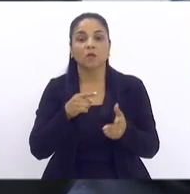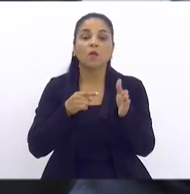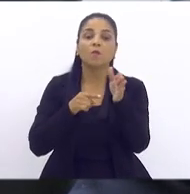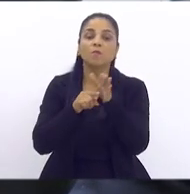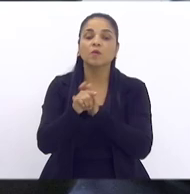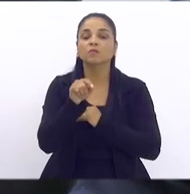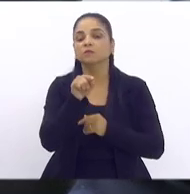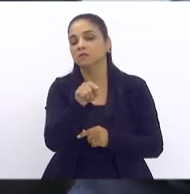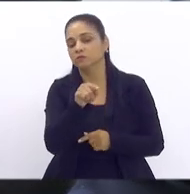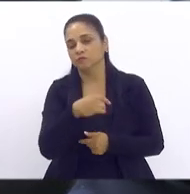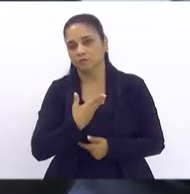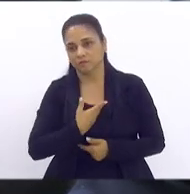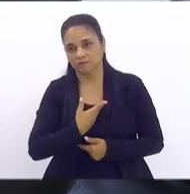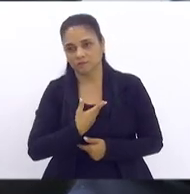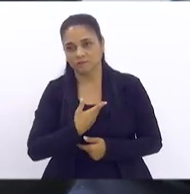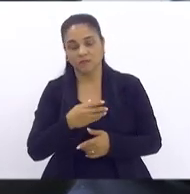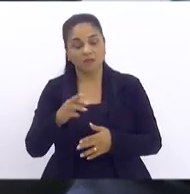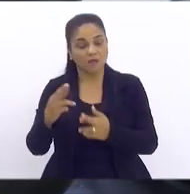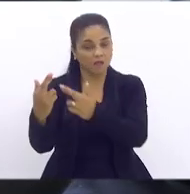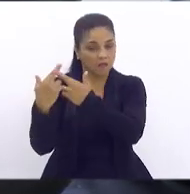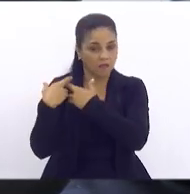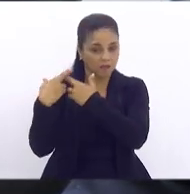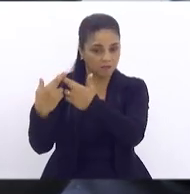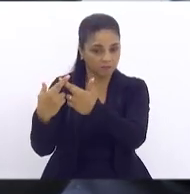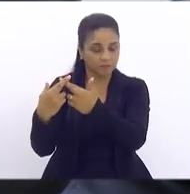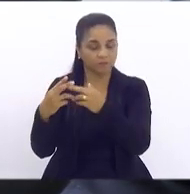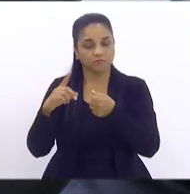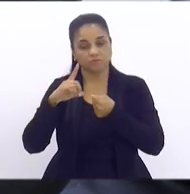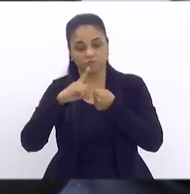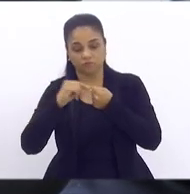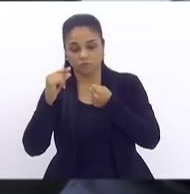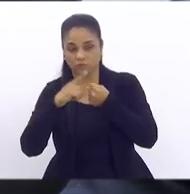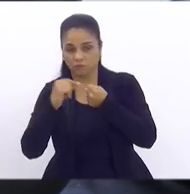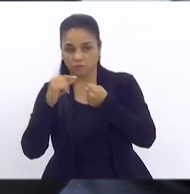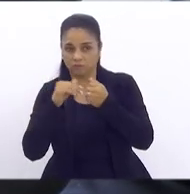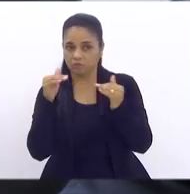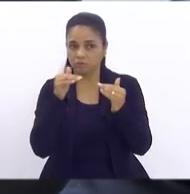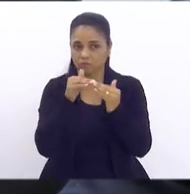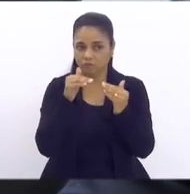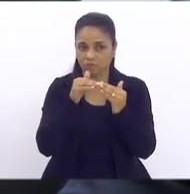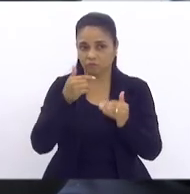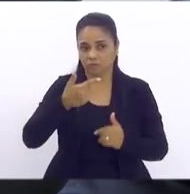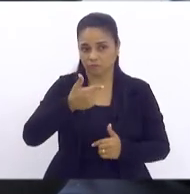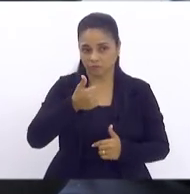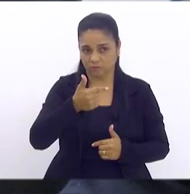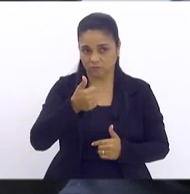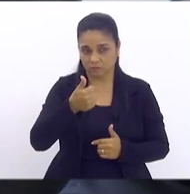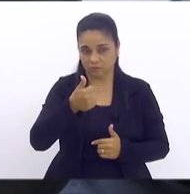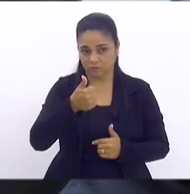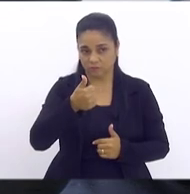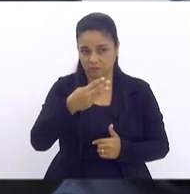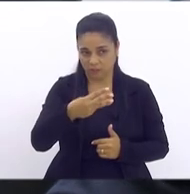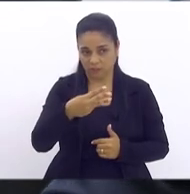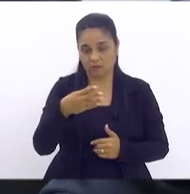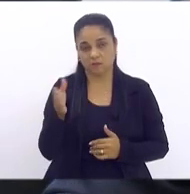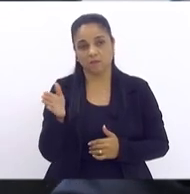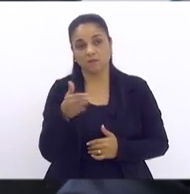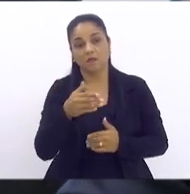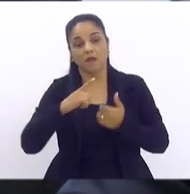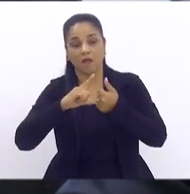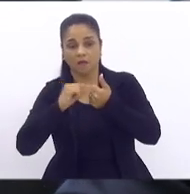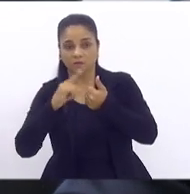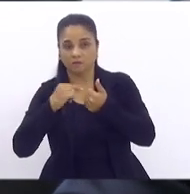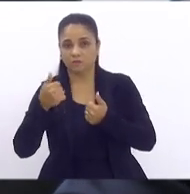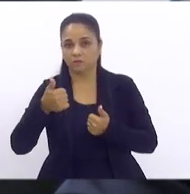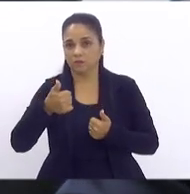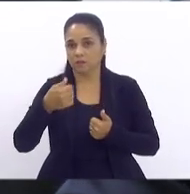aí. A responsabilidade, de acordo com o artigo 13 e o artigo 14 e o 16...